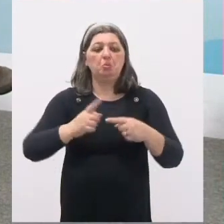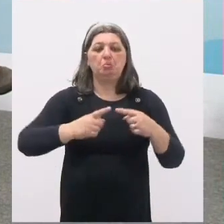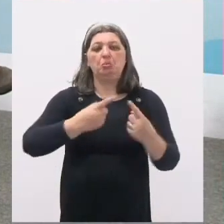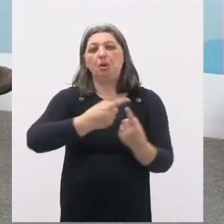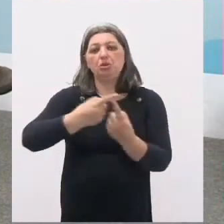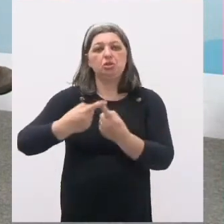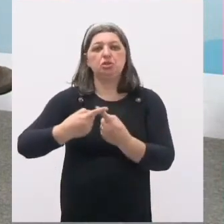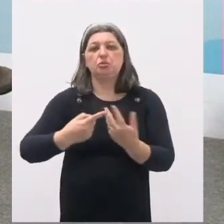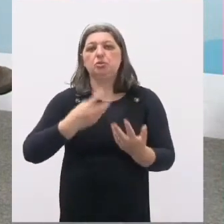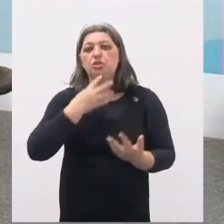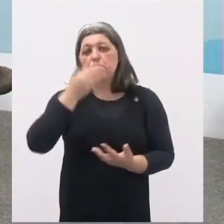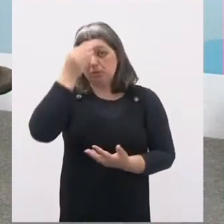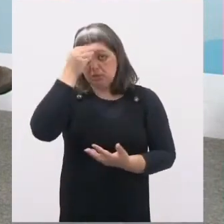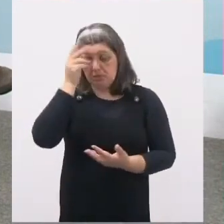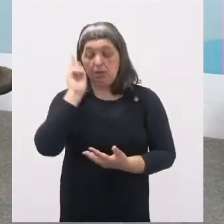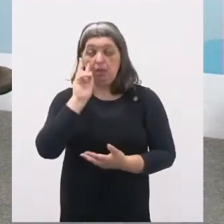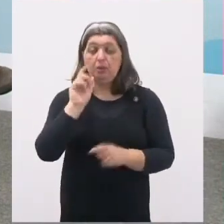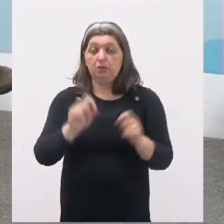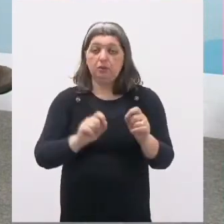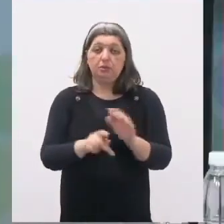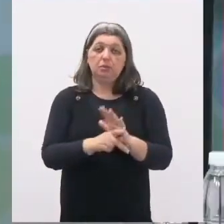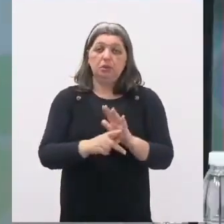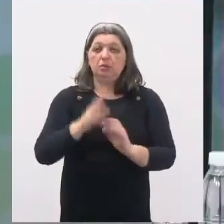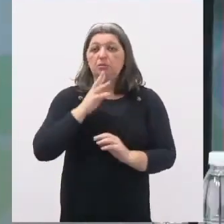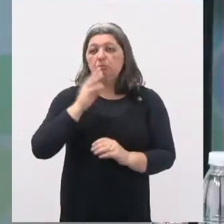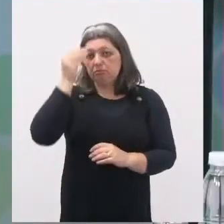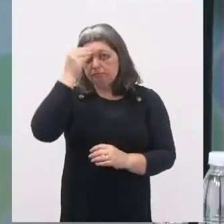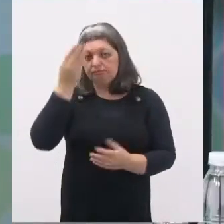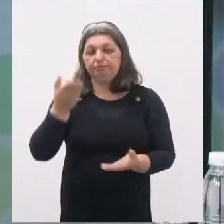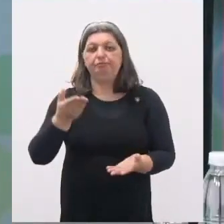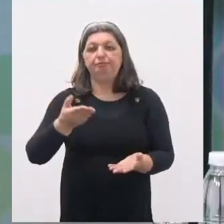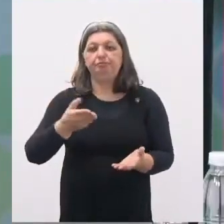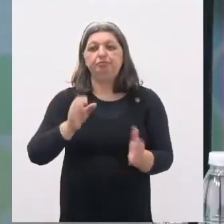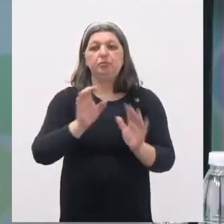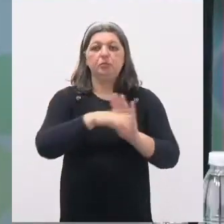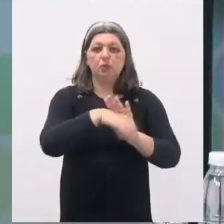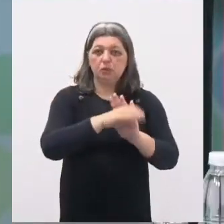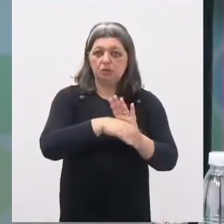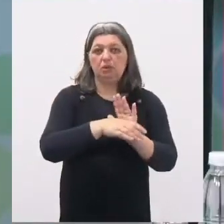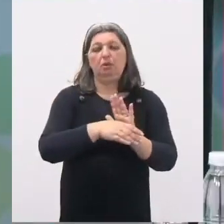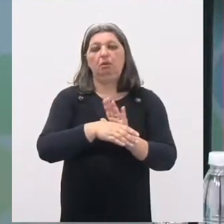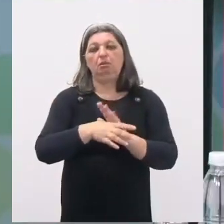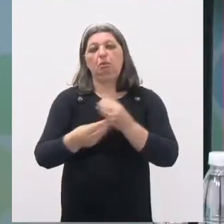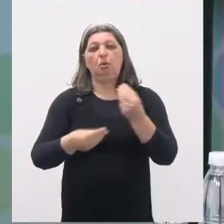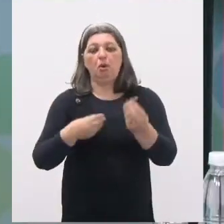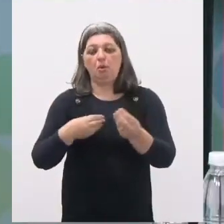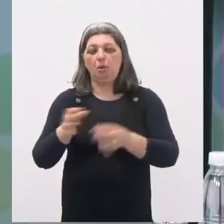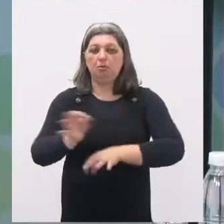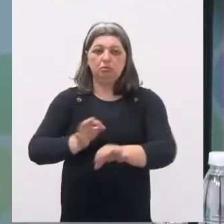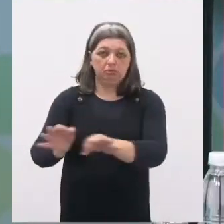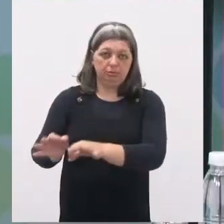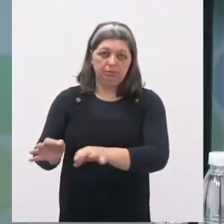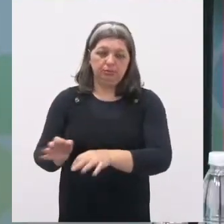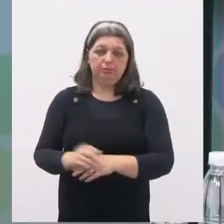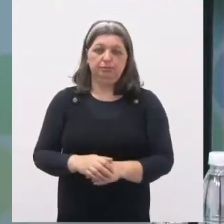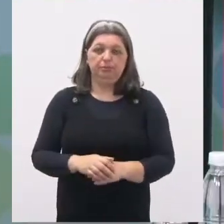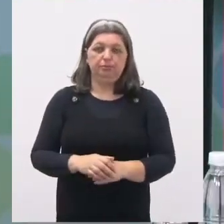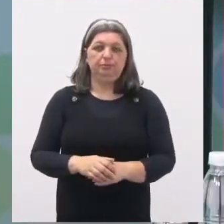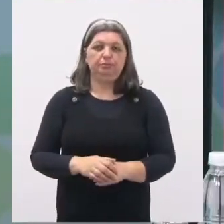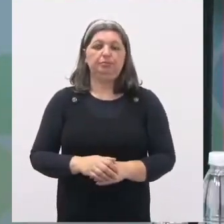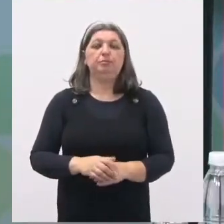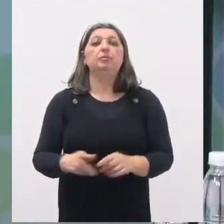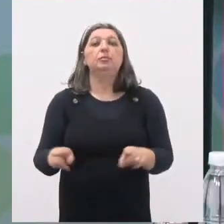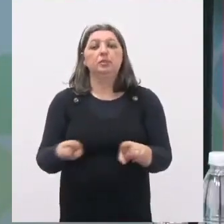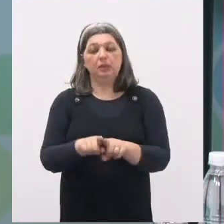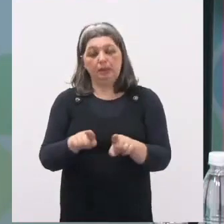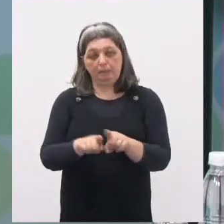Lembrando que a competência, ela mobiliza conhecimentos como os conceitos e os procedimentos, e as habilidades, as atitudes e